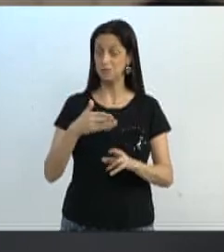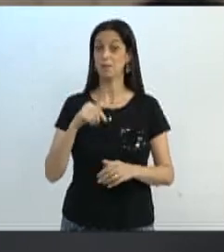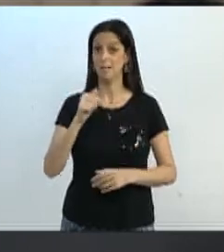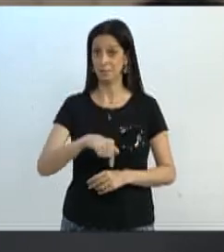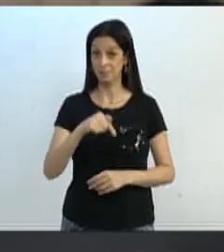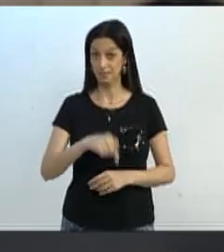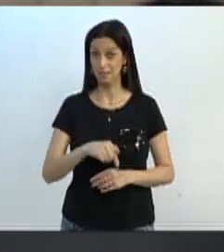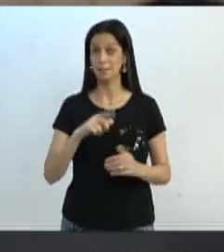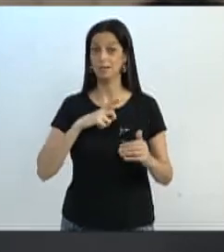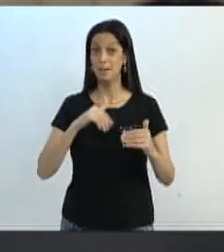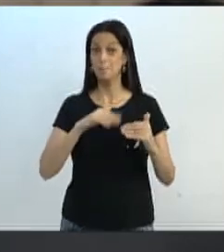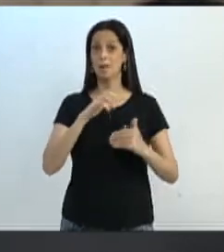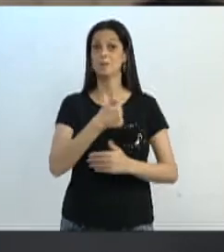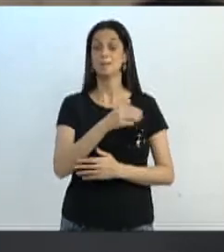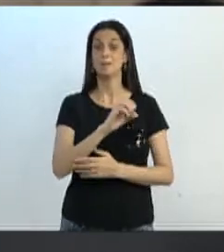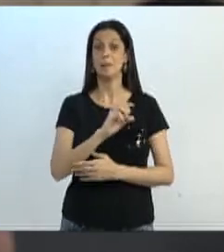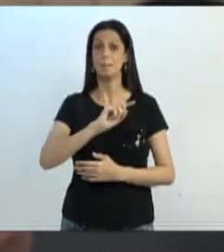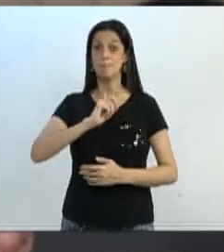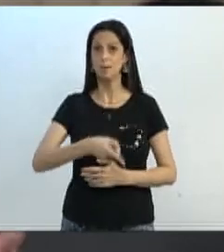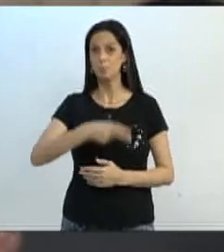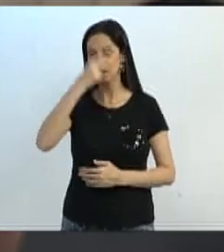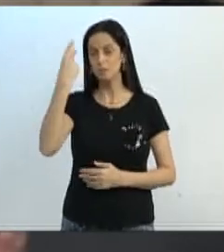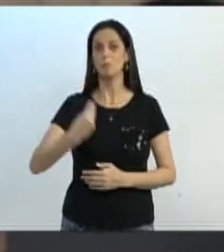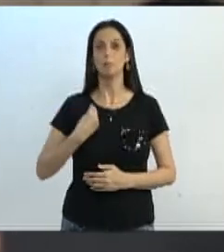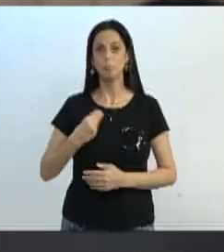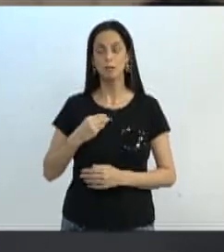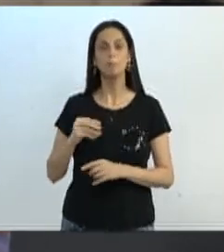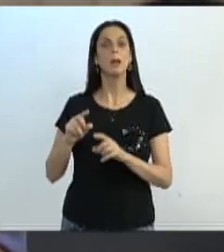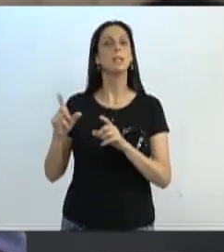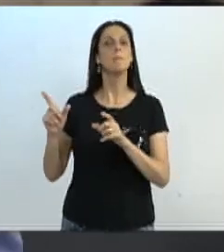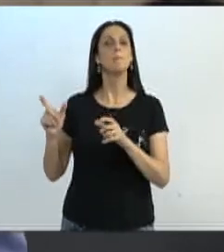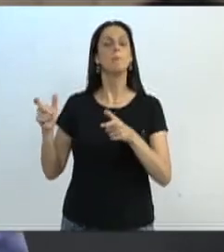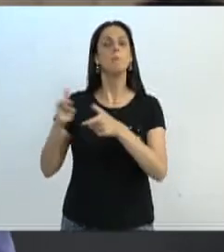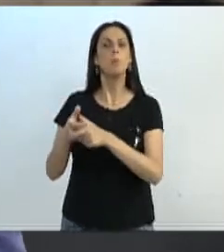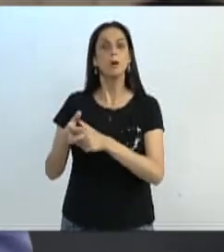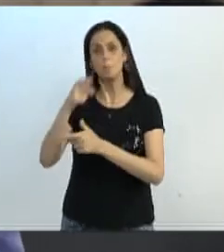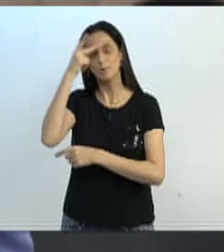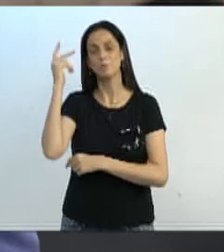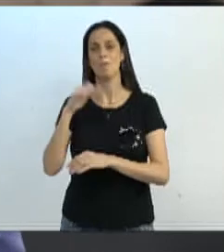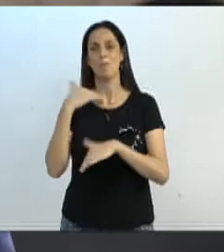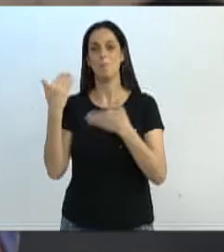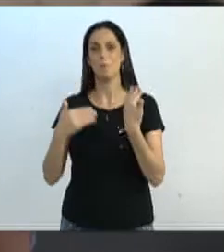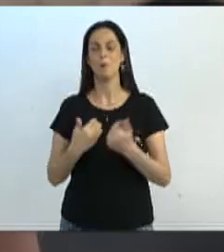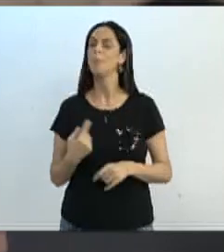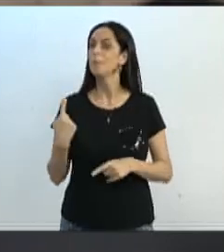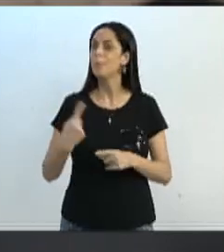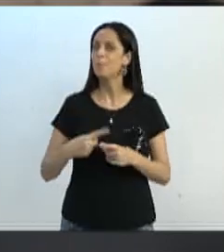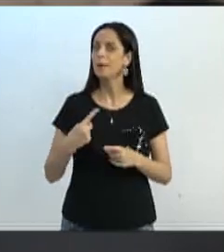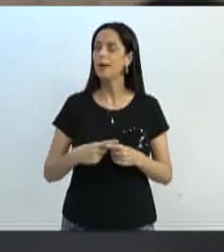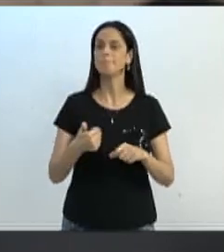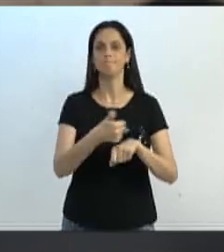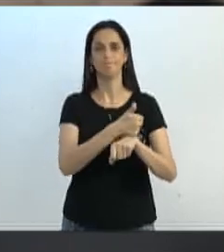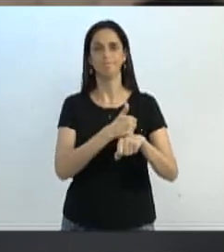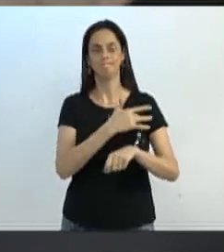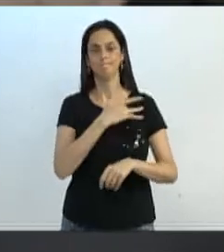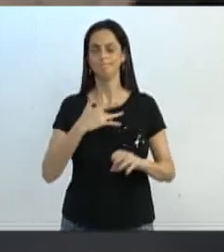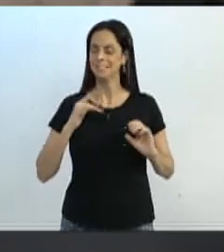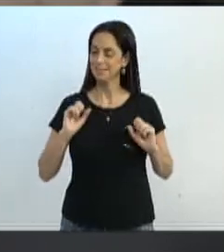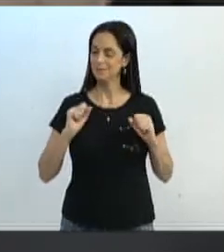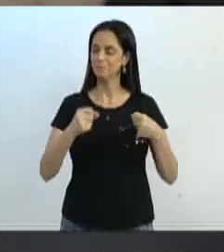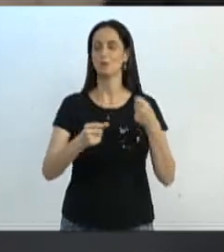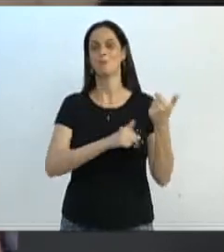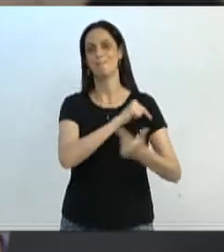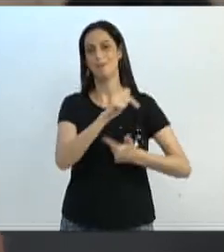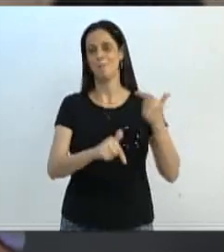menor taxa de letalidade do Brasil. Isso é esforço e dedicação dos nossos servidores da saúde. Então,